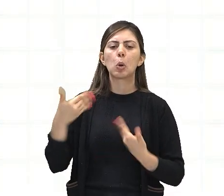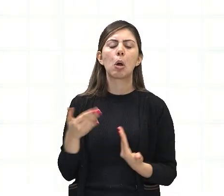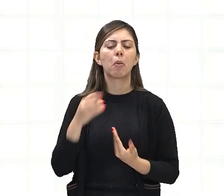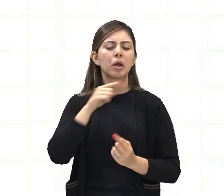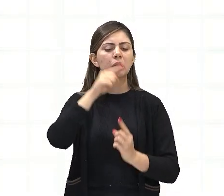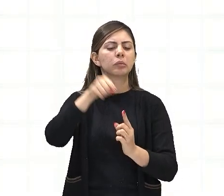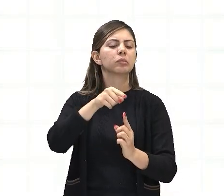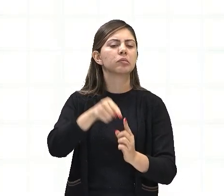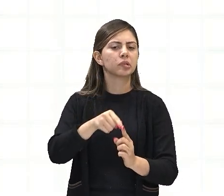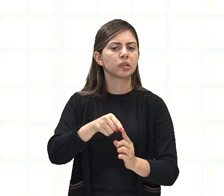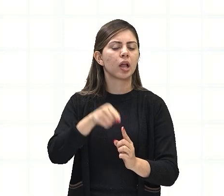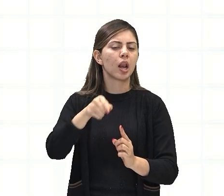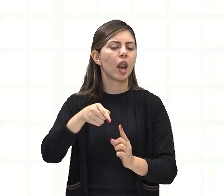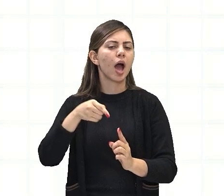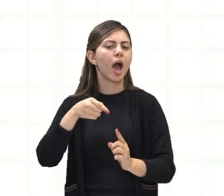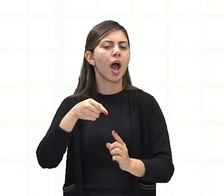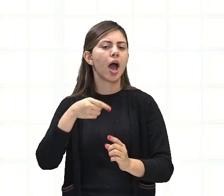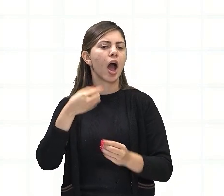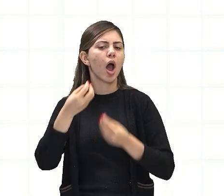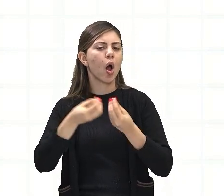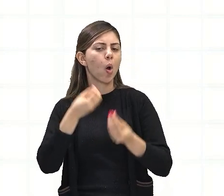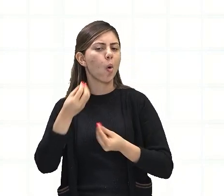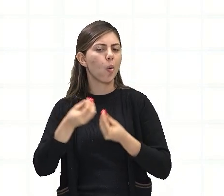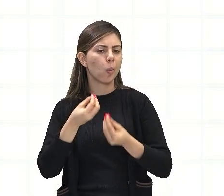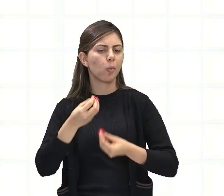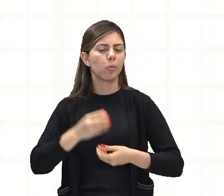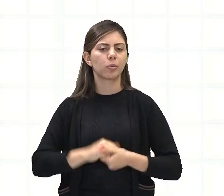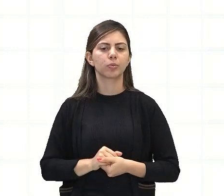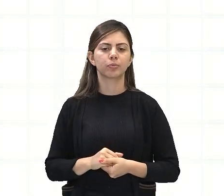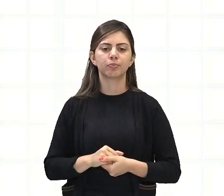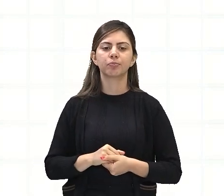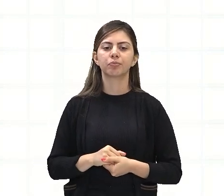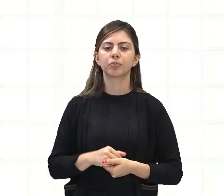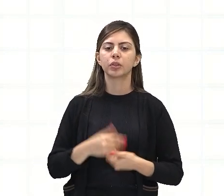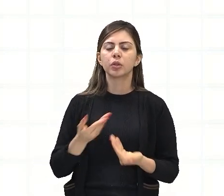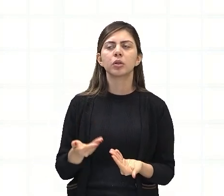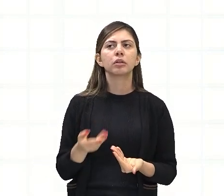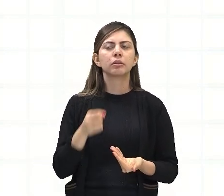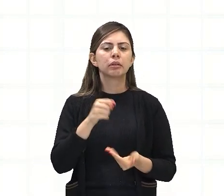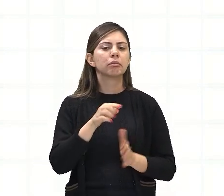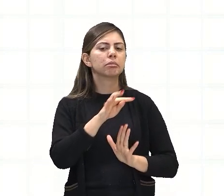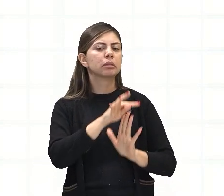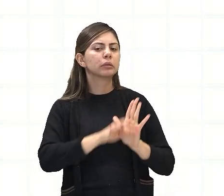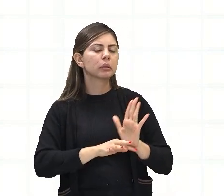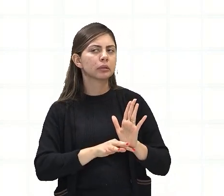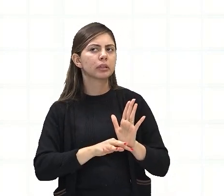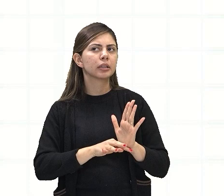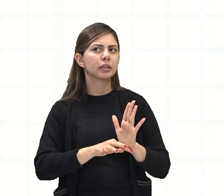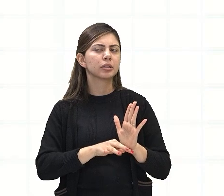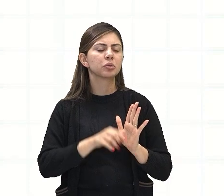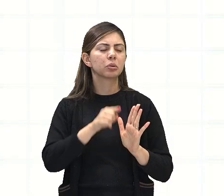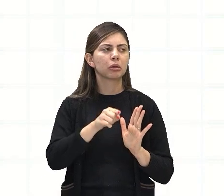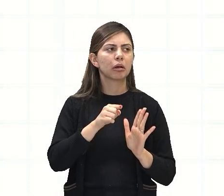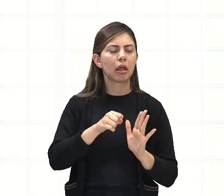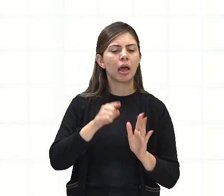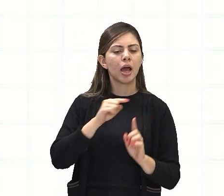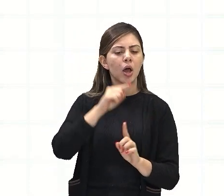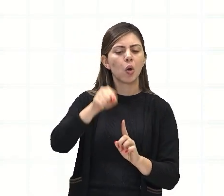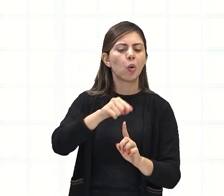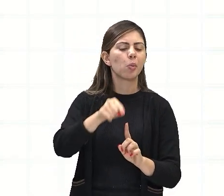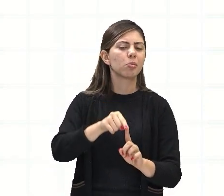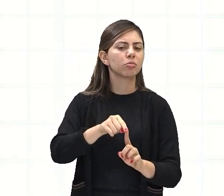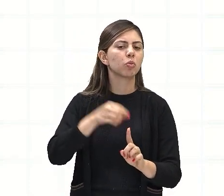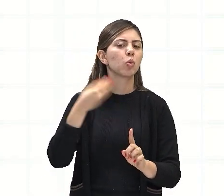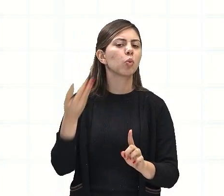a intencionalidade discursiva? A intenção, né, desse discurso do texto jornalístico,